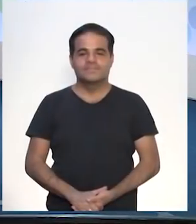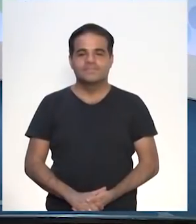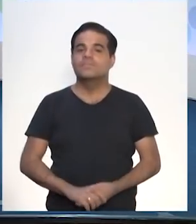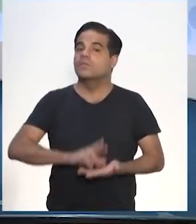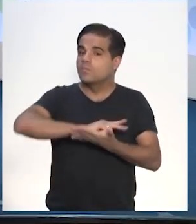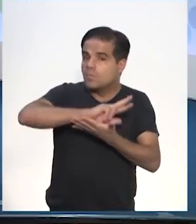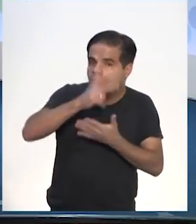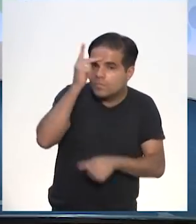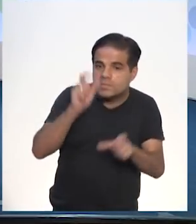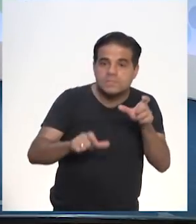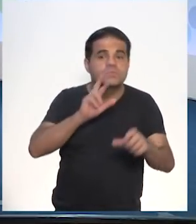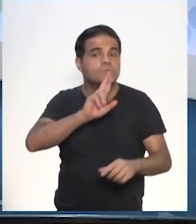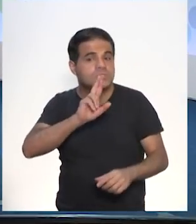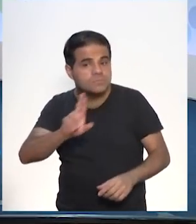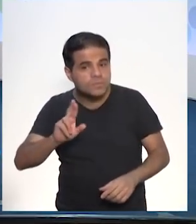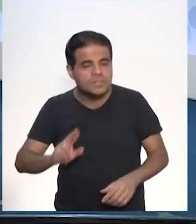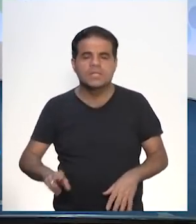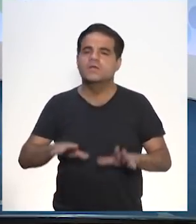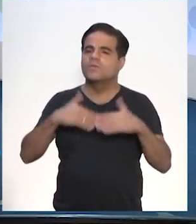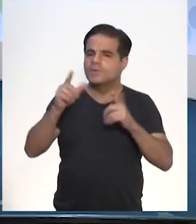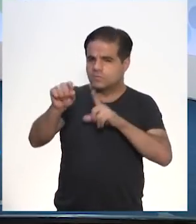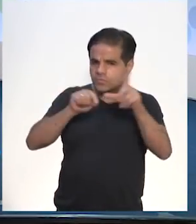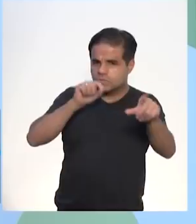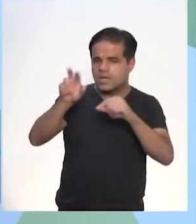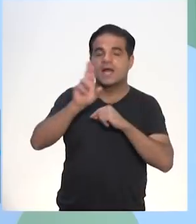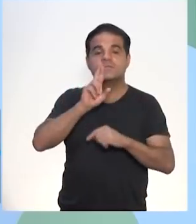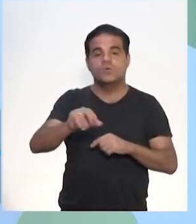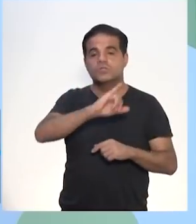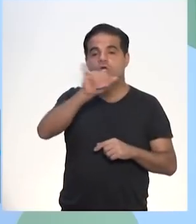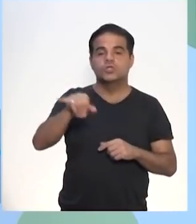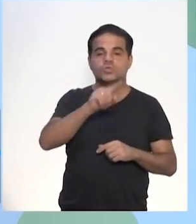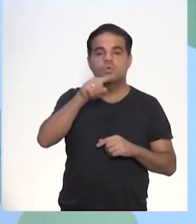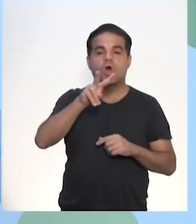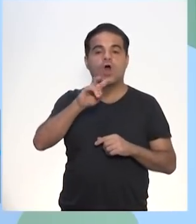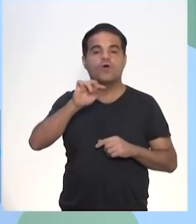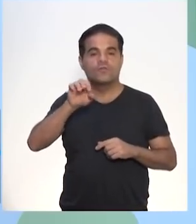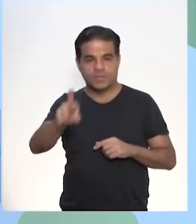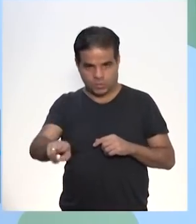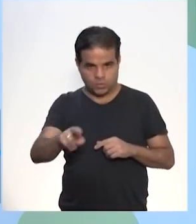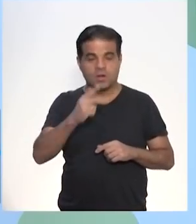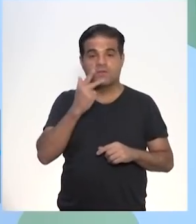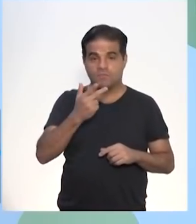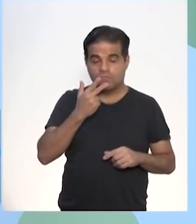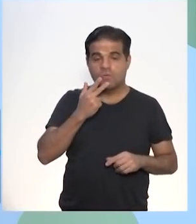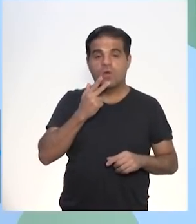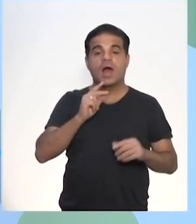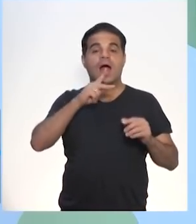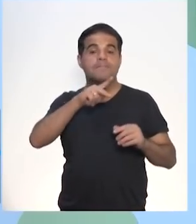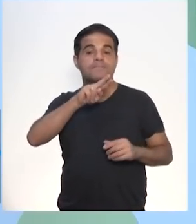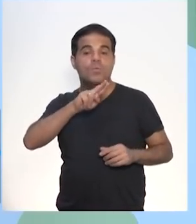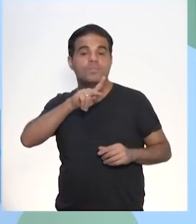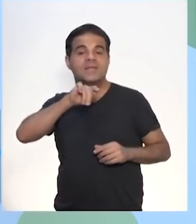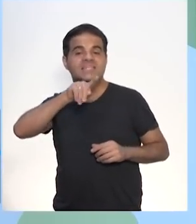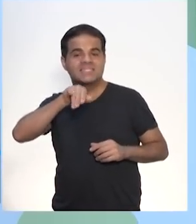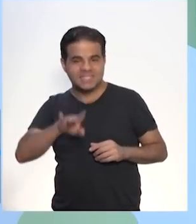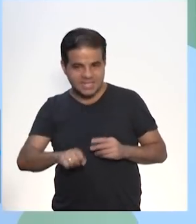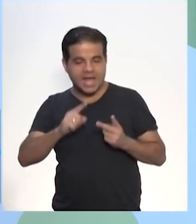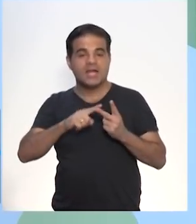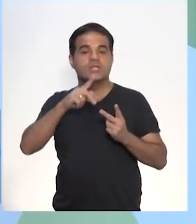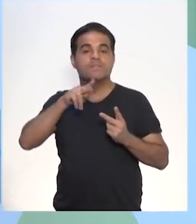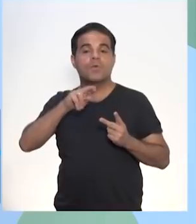Bastante gente respondendo, professora Tayana, mas eu vou selecionar aqui a resposta do João Vitor. Ele diz assim: a publicidade e a propaganda são